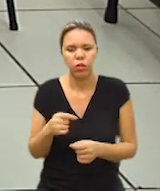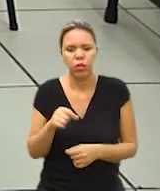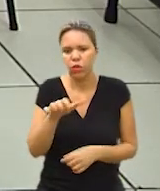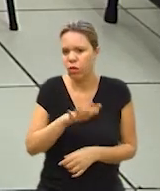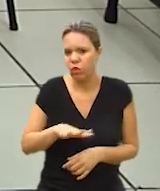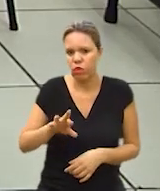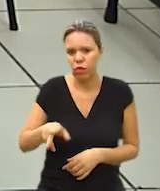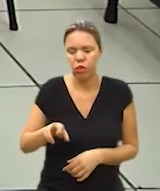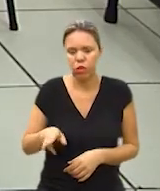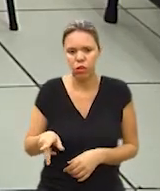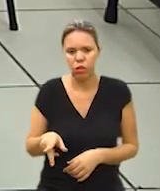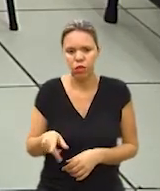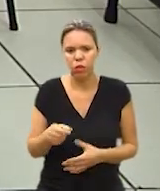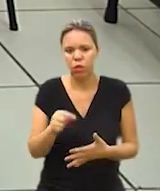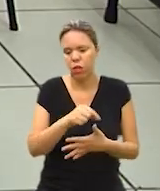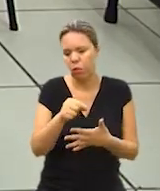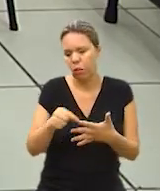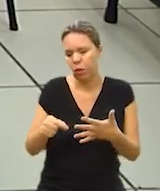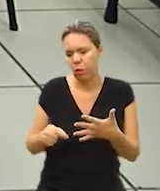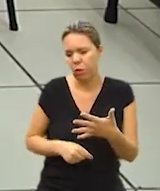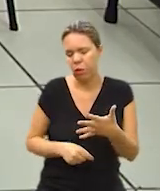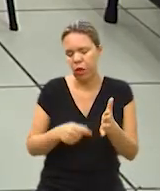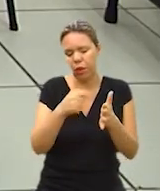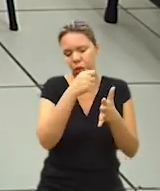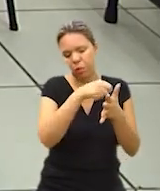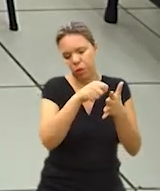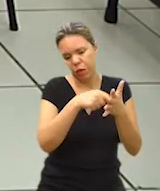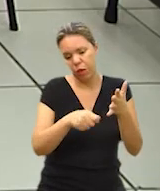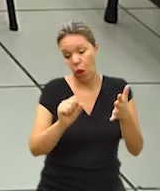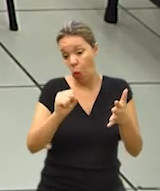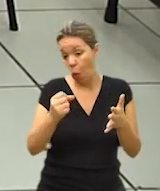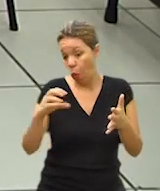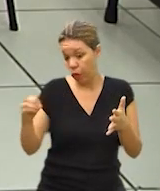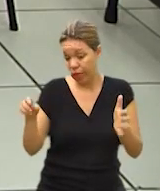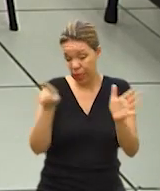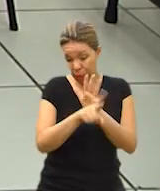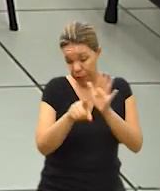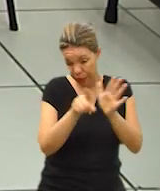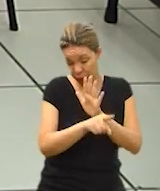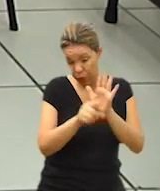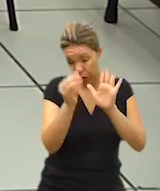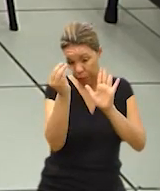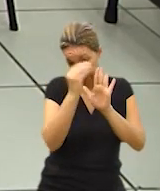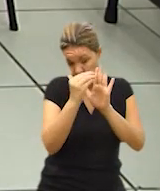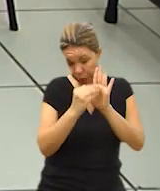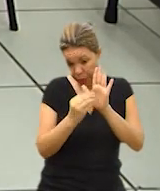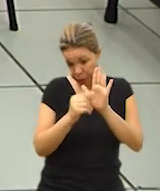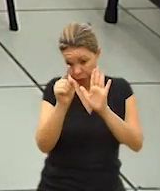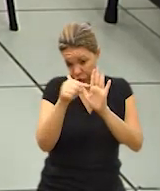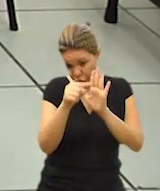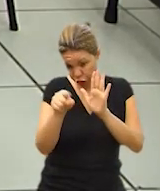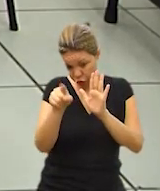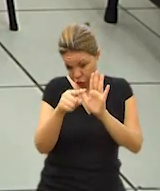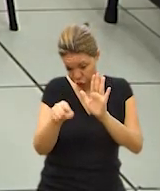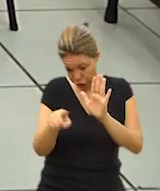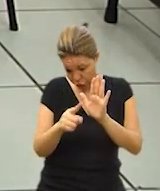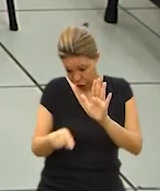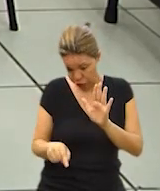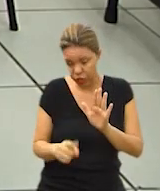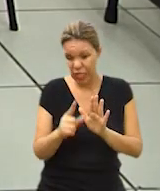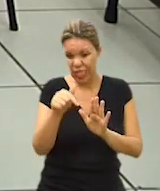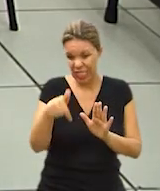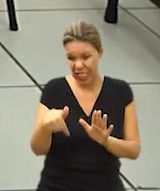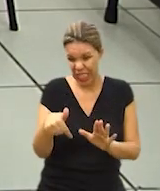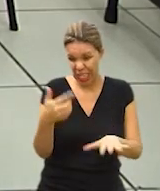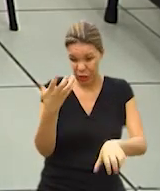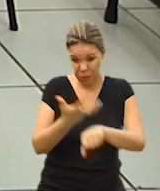da área, múltipla escolha, isso. São 80 questões de múltipla escolha, isso, né? E 80 questões de 17